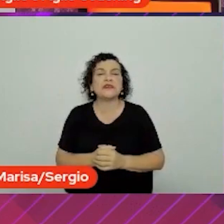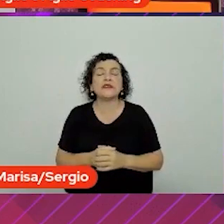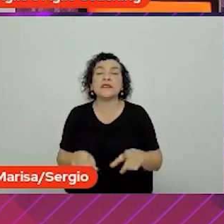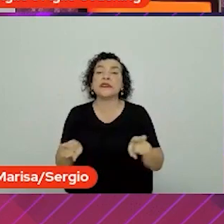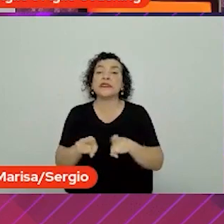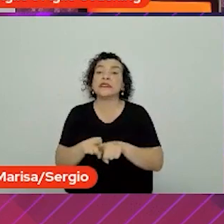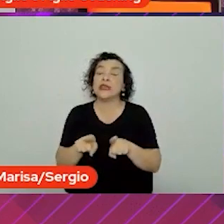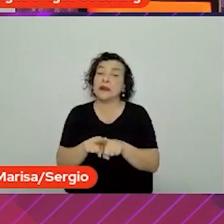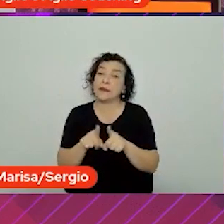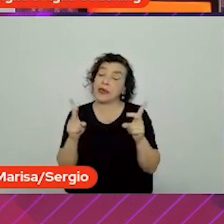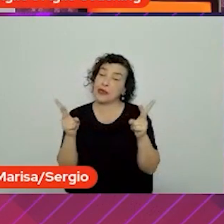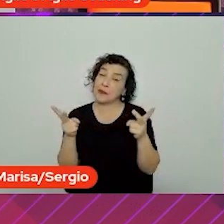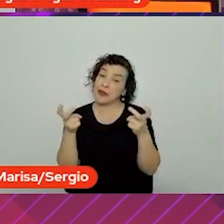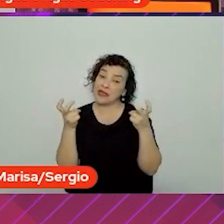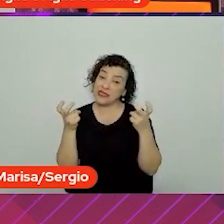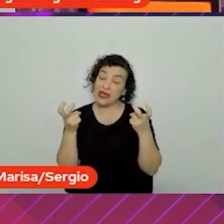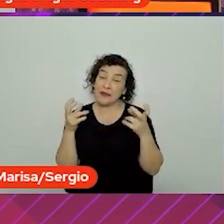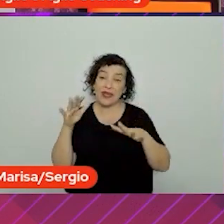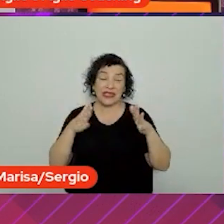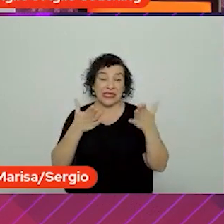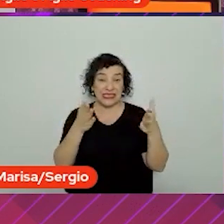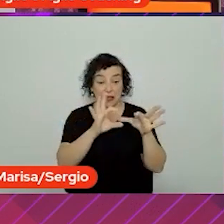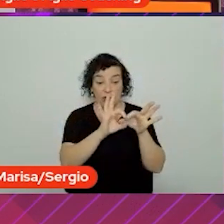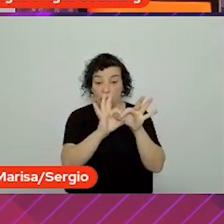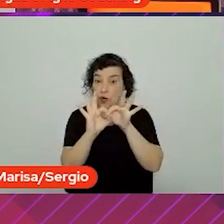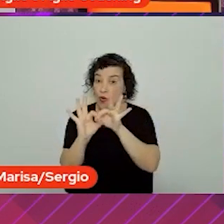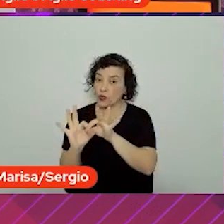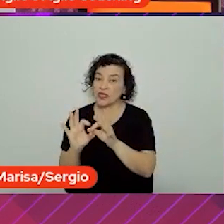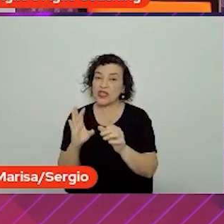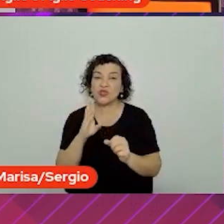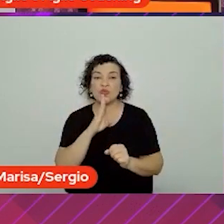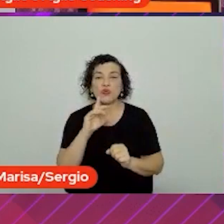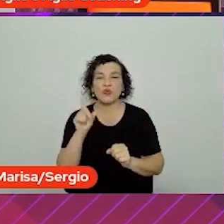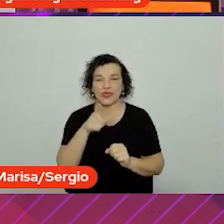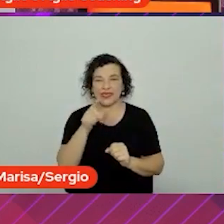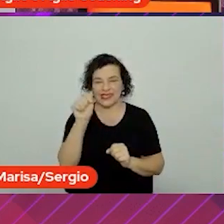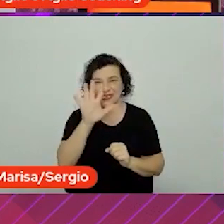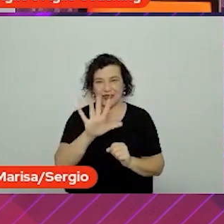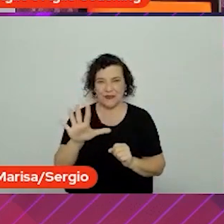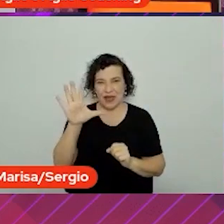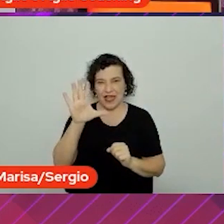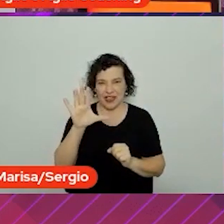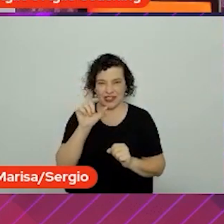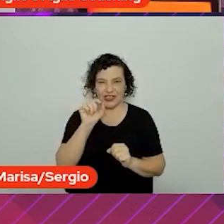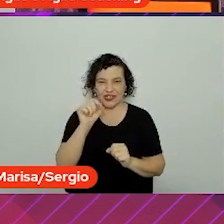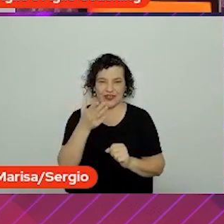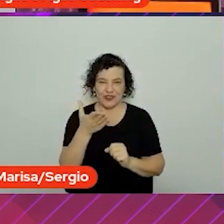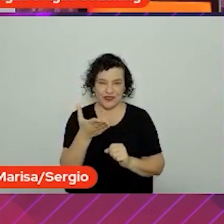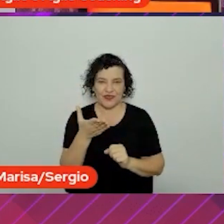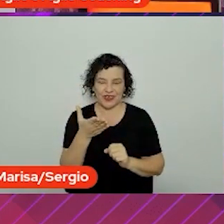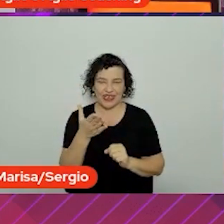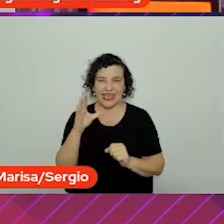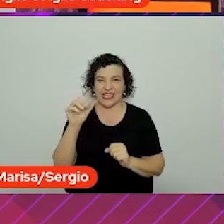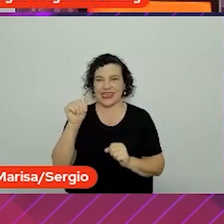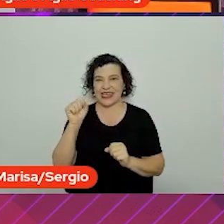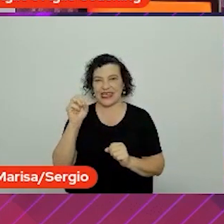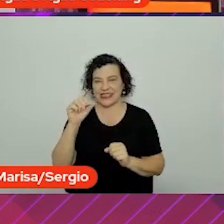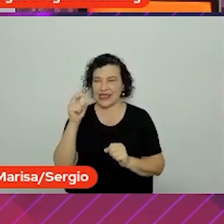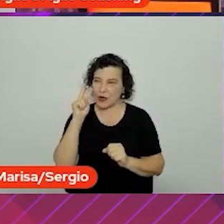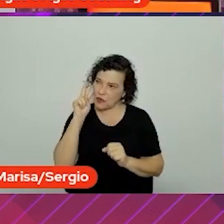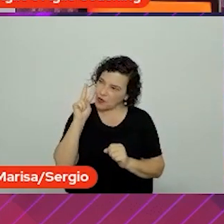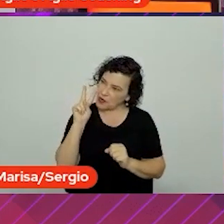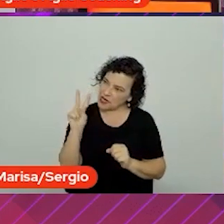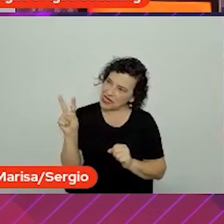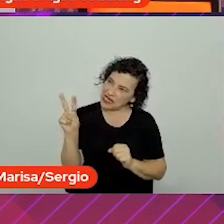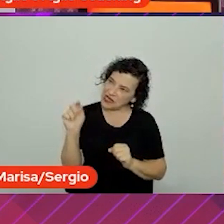percebem que você desconhece o contexto, então ali tem uma imagem do Cascão olhando para o anjinho numa posição tanto quanto